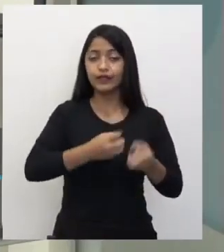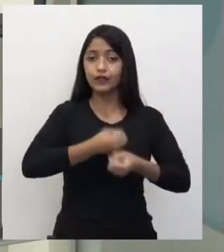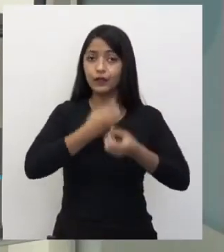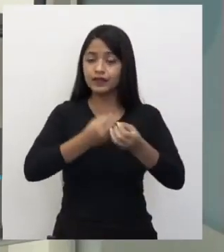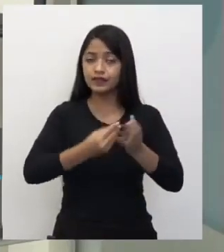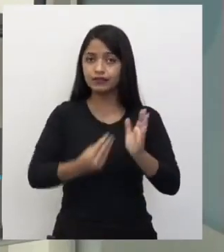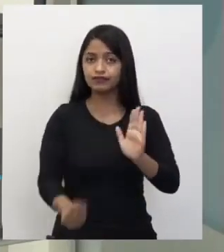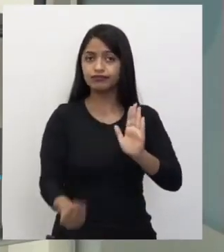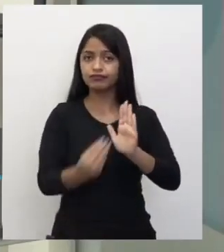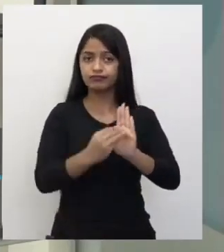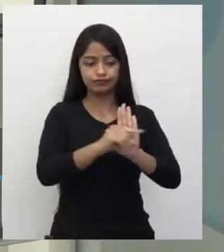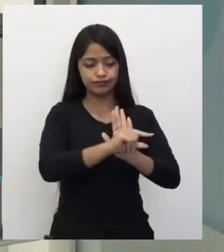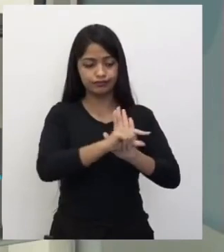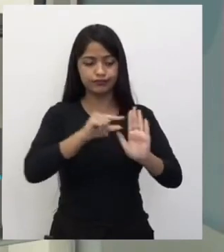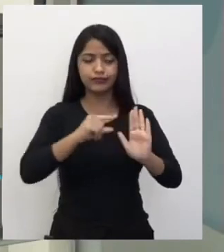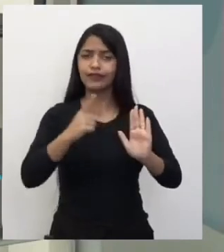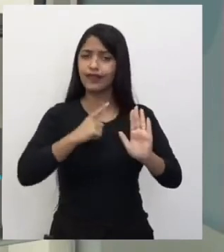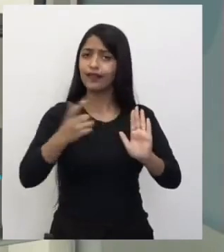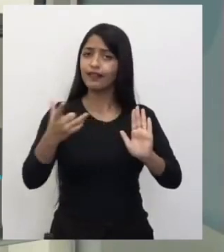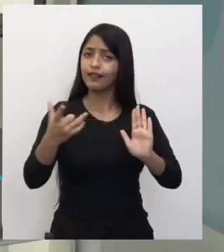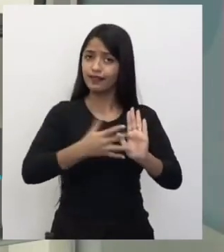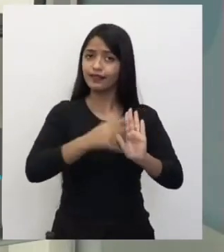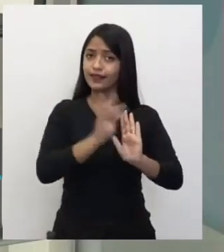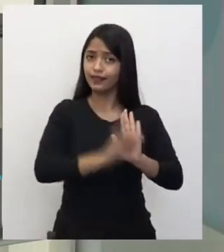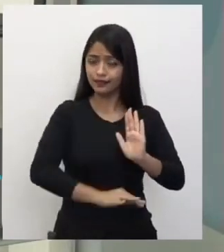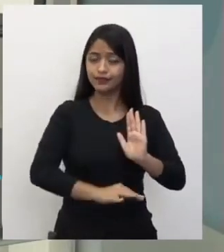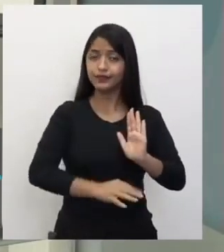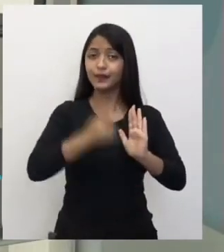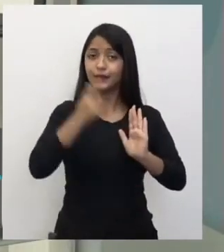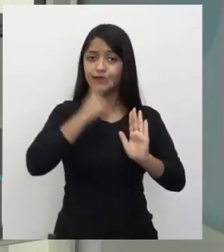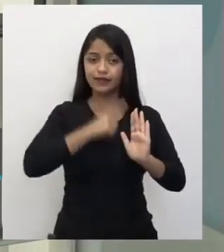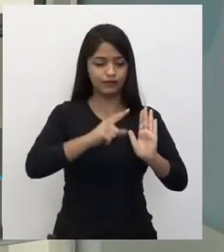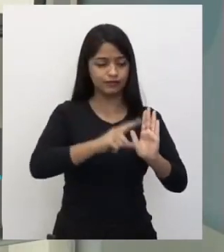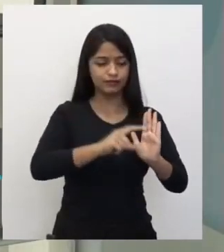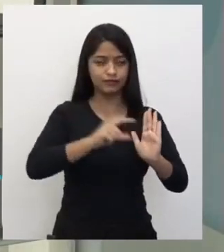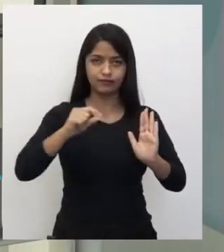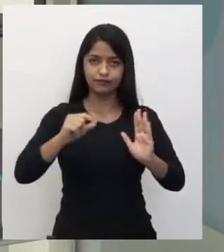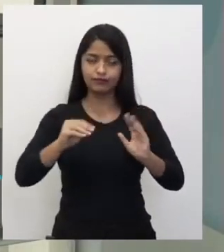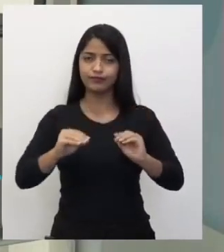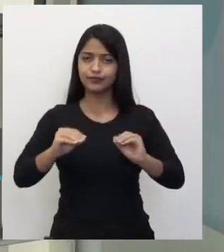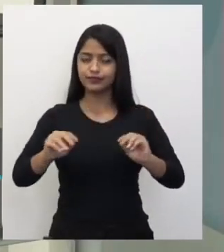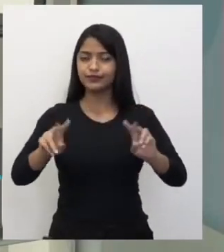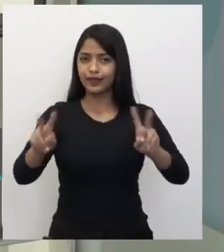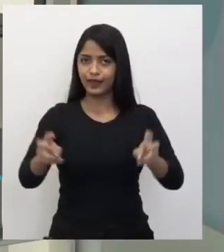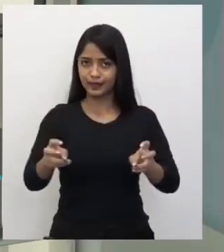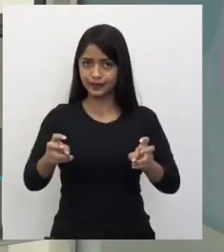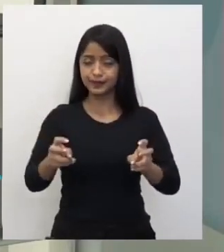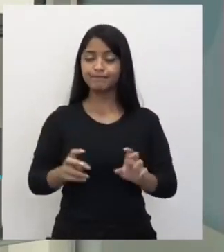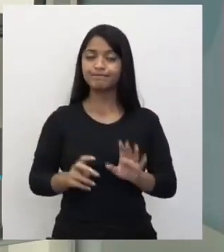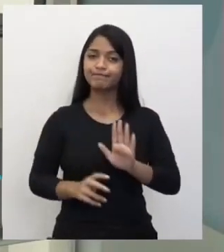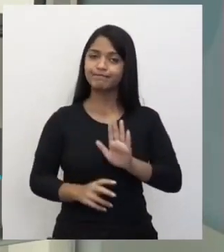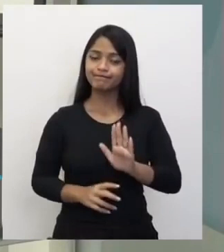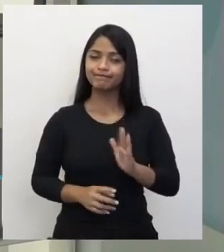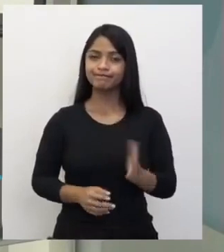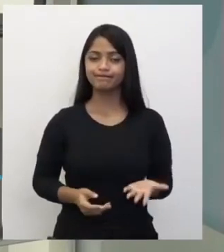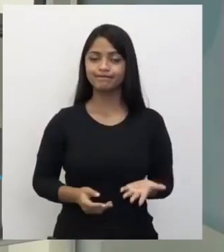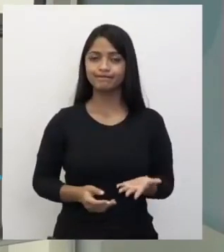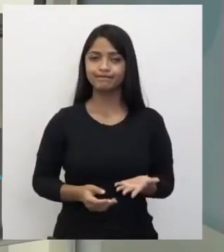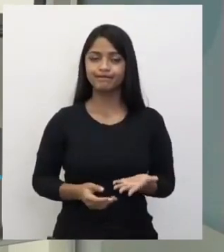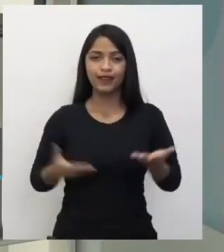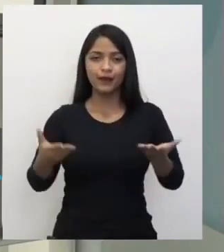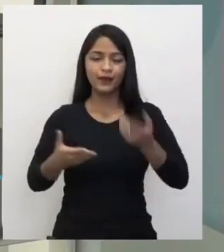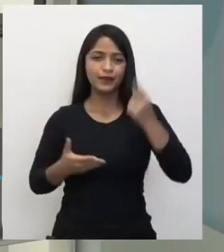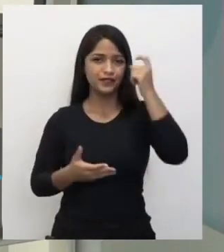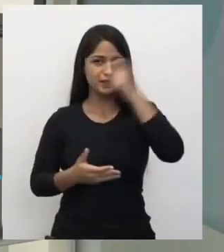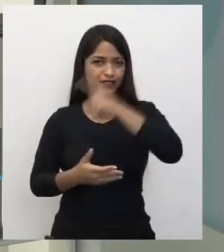explícita, ela está aparente no texto. A gente consegue retirá-la do texto, entre aspas. Mas, como de repente aqui fica